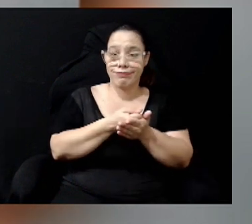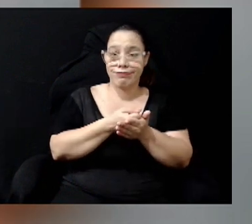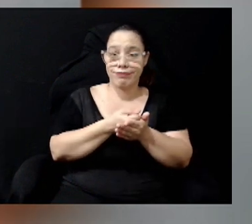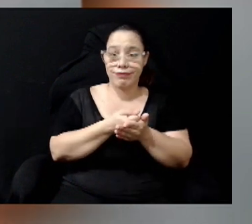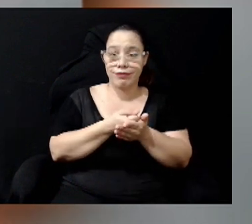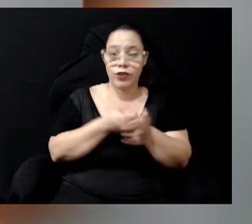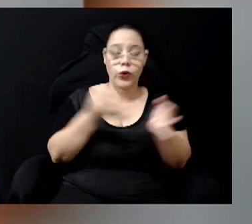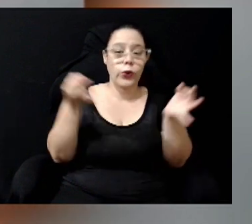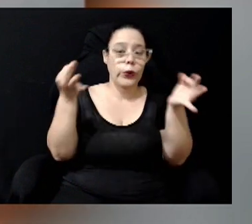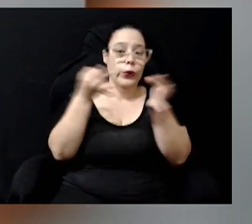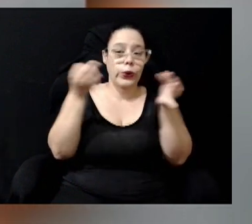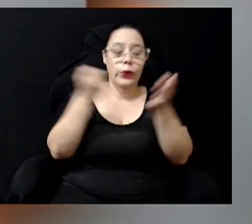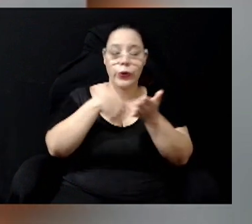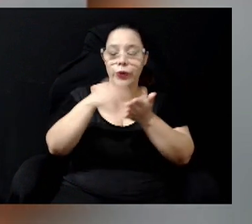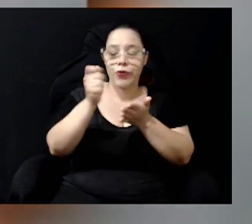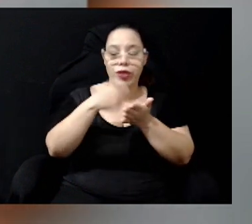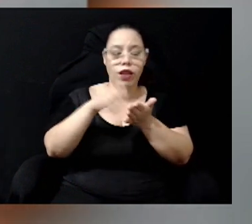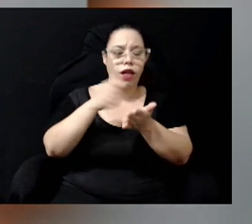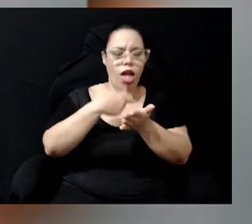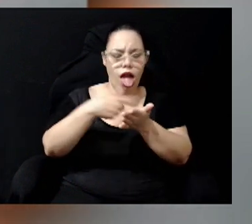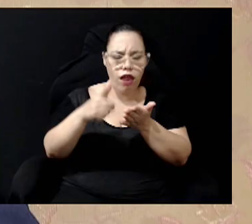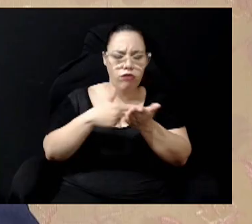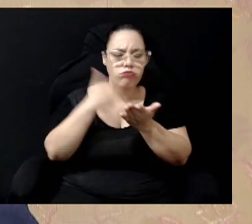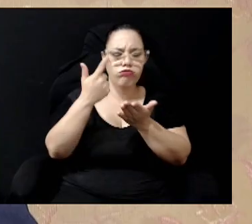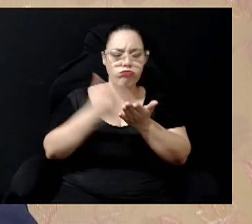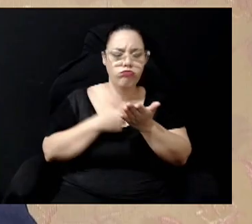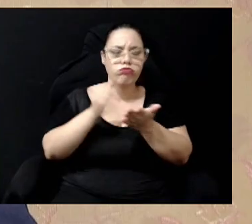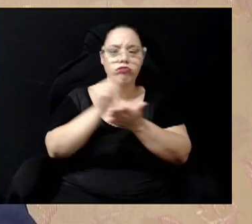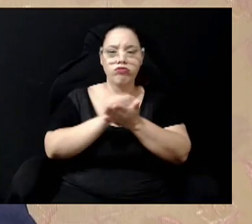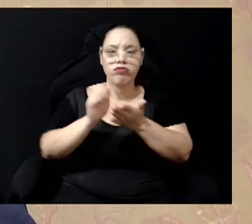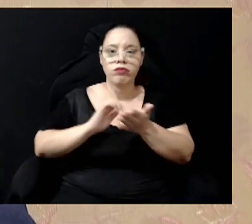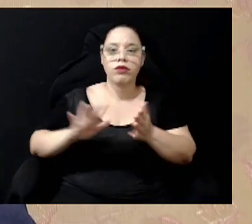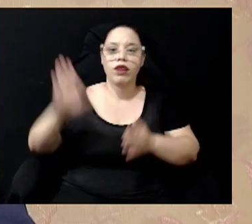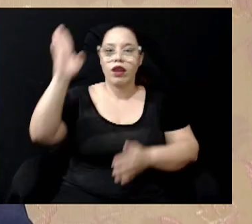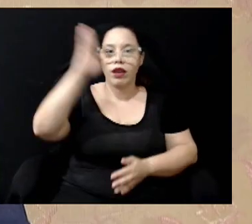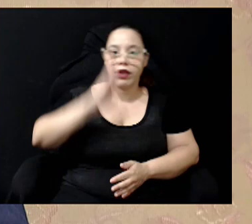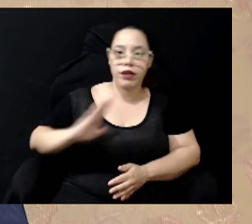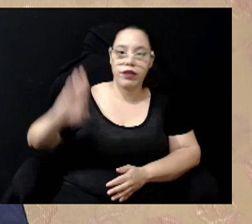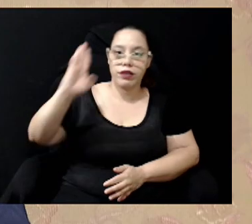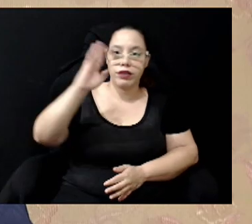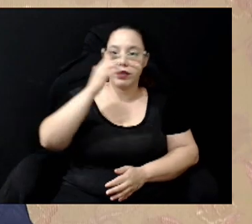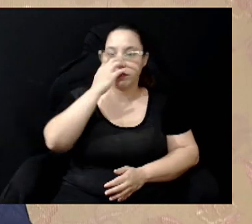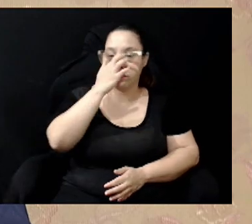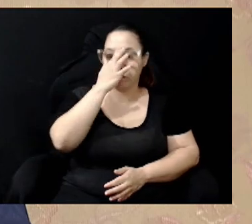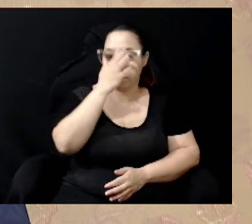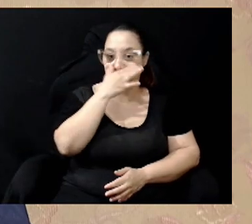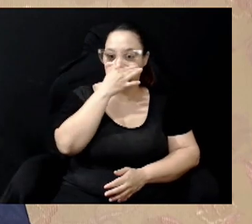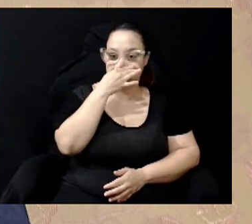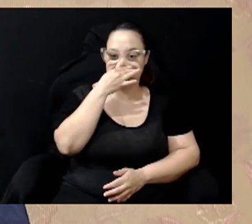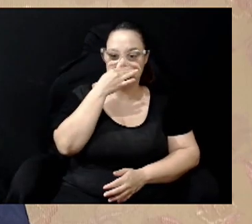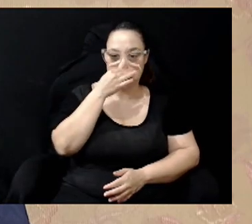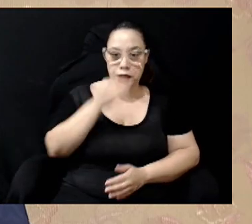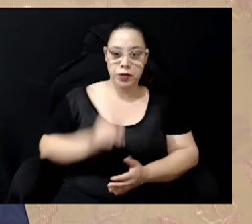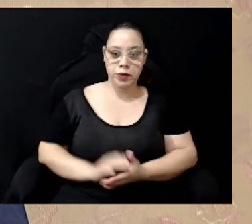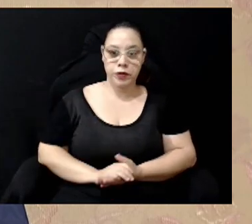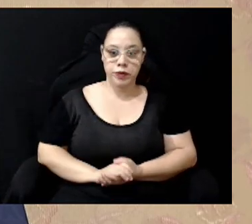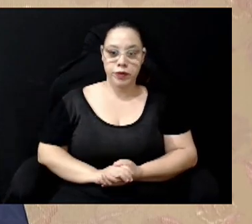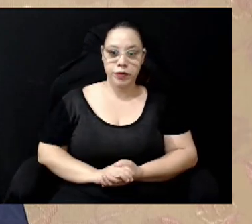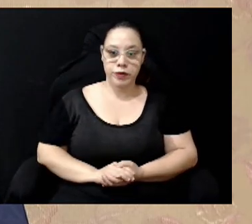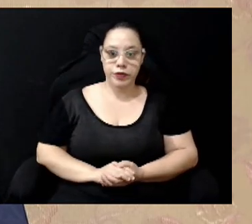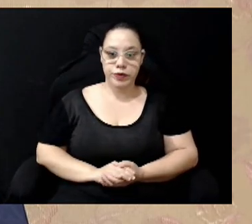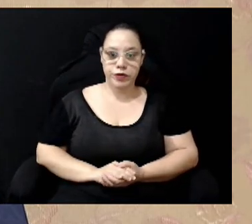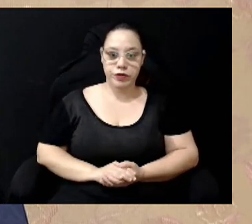de conteúdo literário em atividade do Brasil. Toda a reunião da academia, nós conseguimos